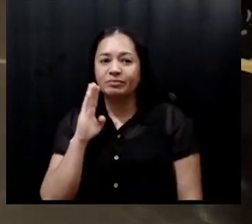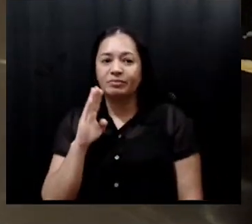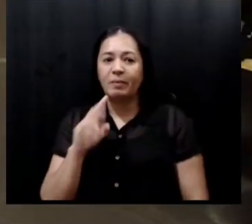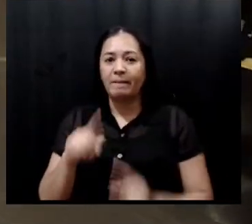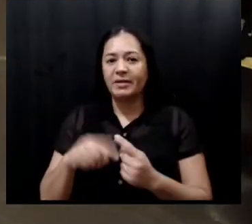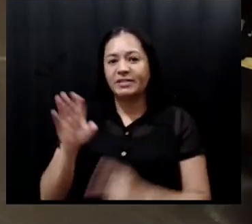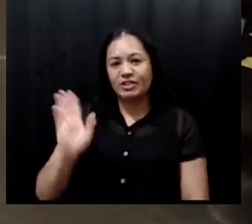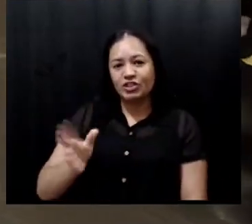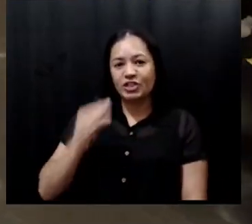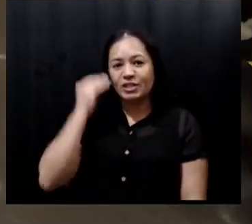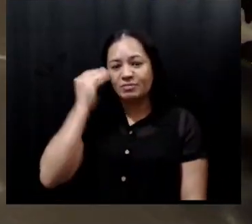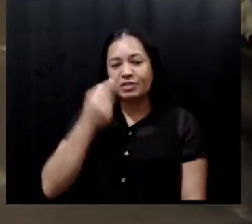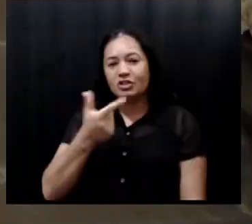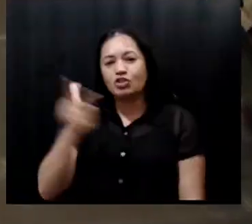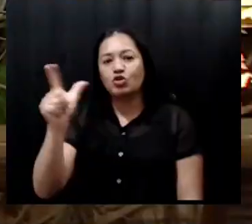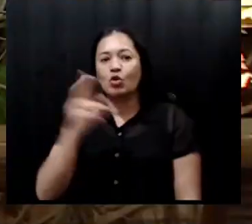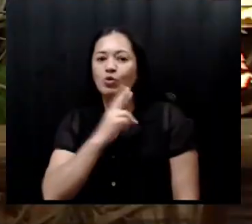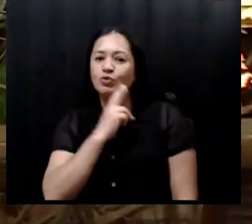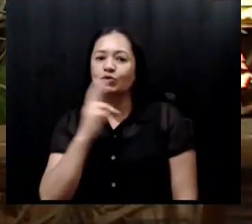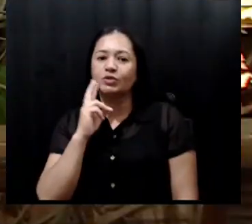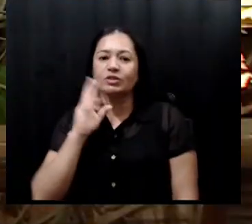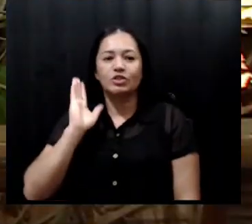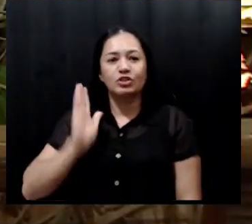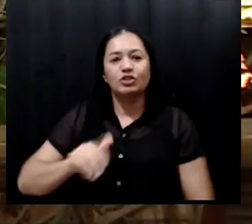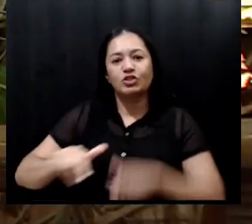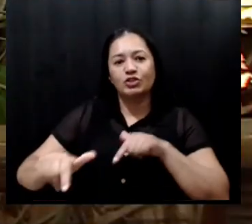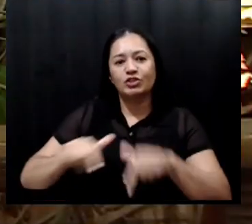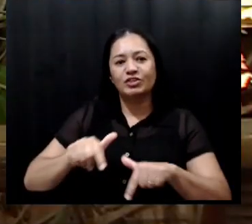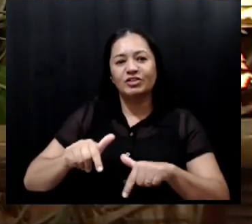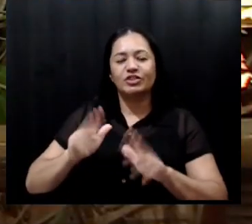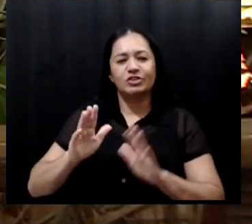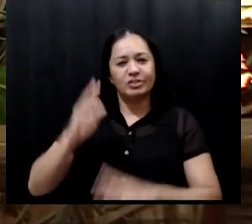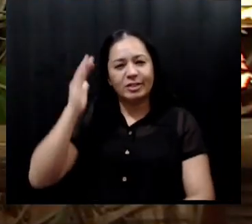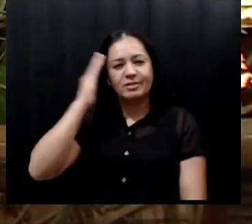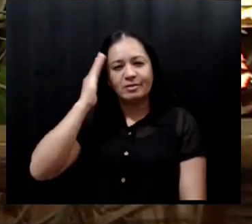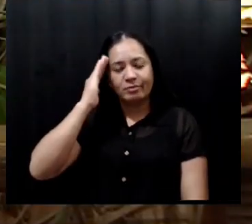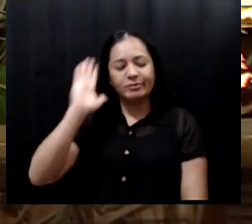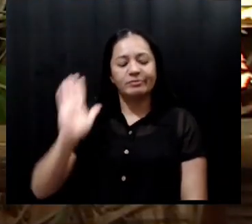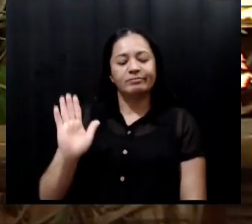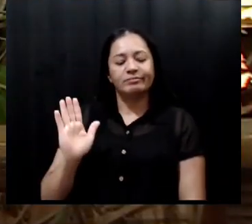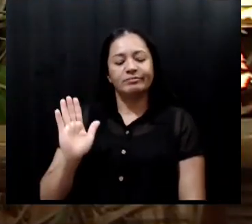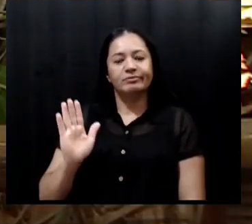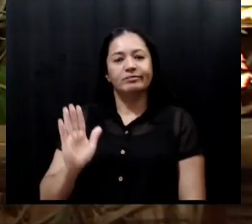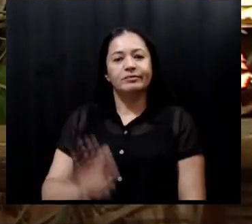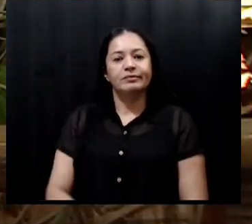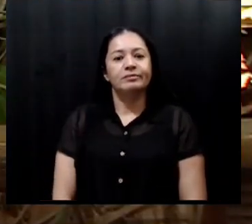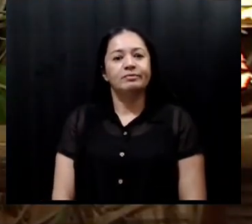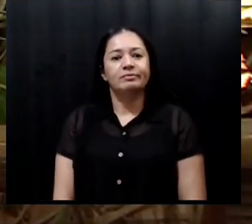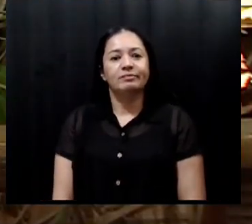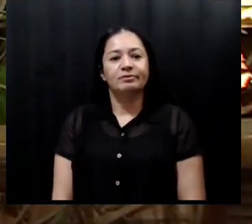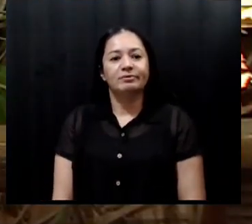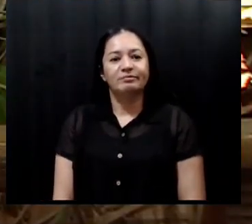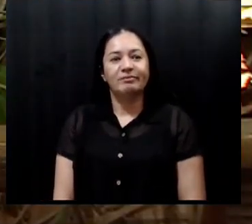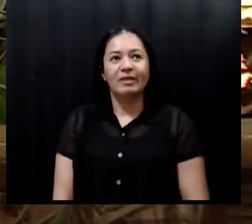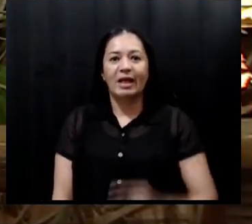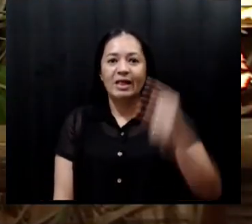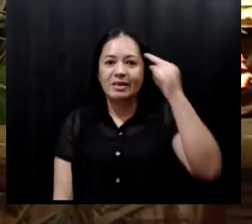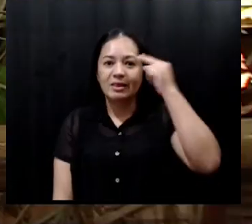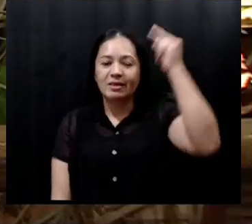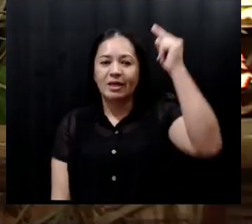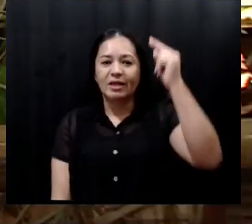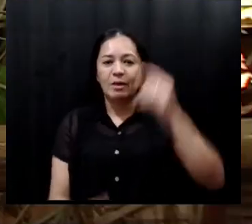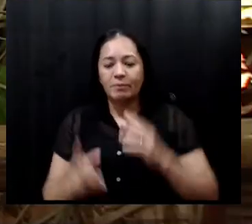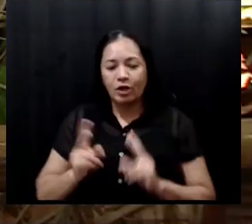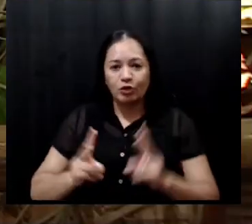restaurantes que ele trabalhou, ele já tinha um know-how da coisa. Então, ter a ideia para ir para frente, foi essencial ter o